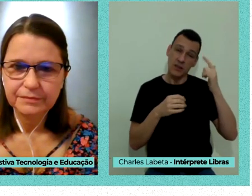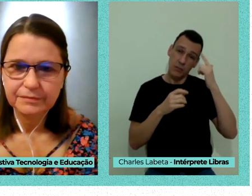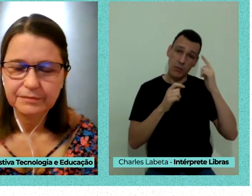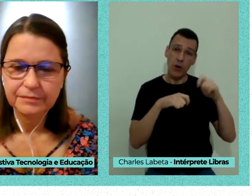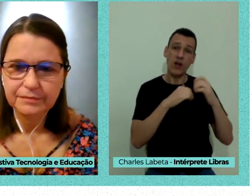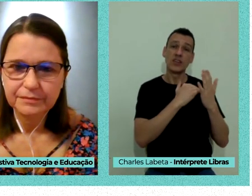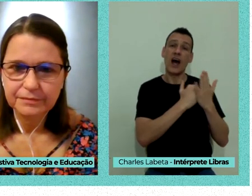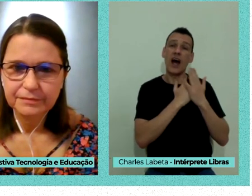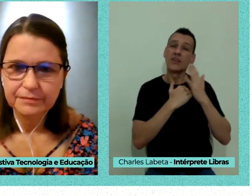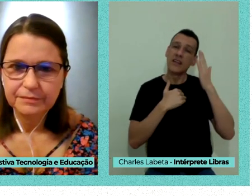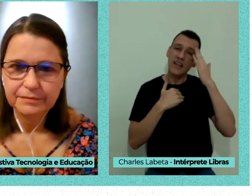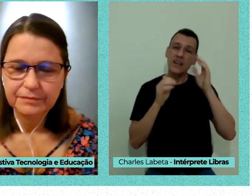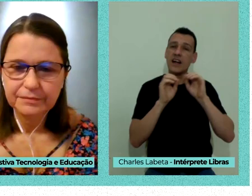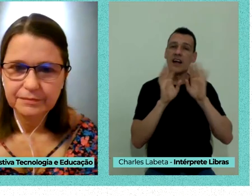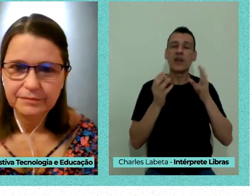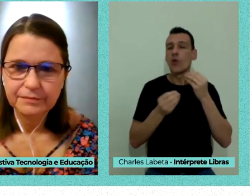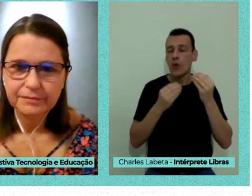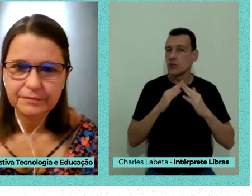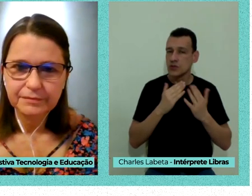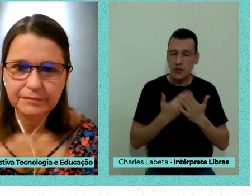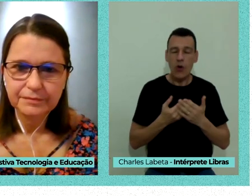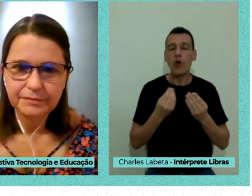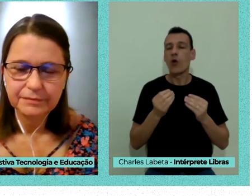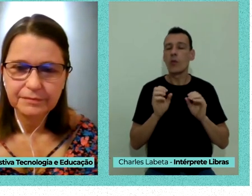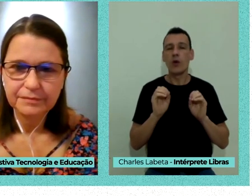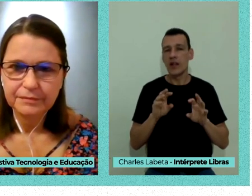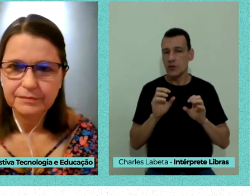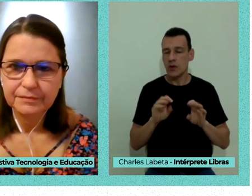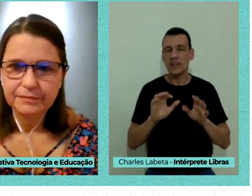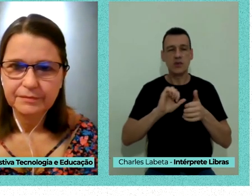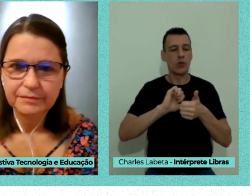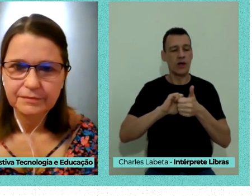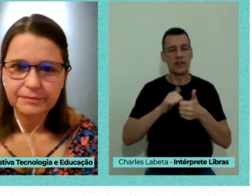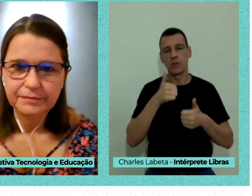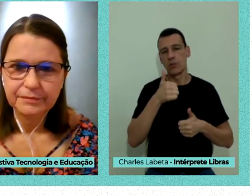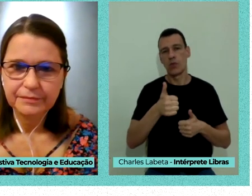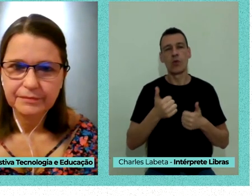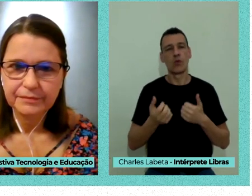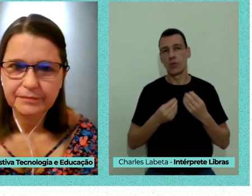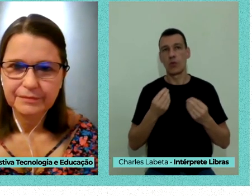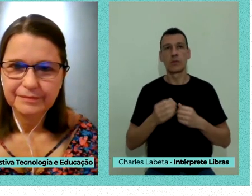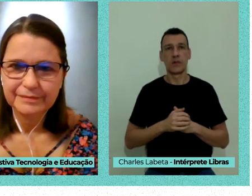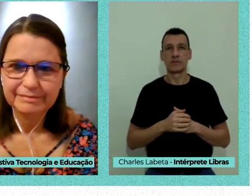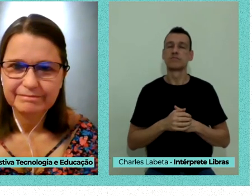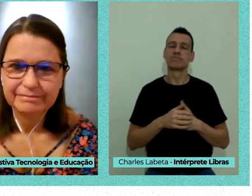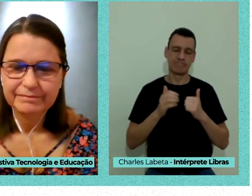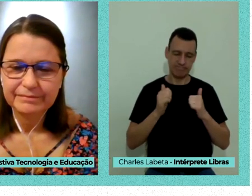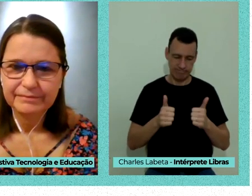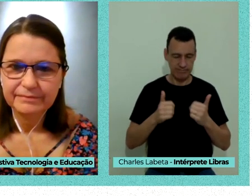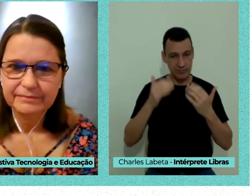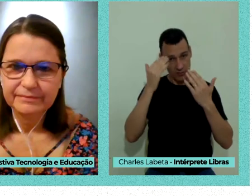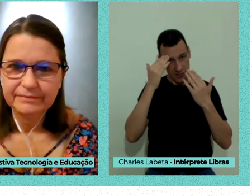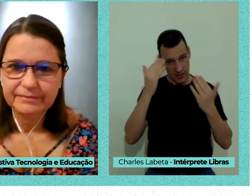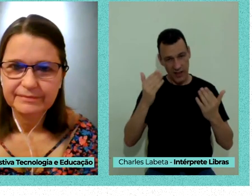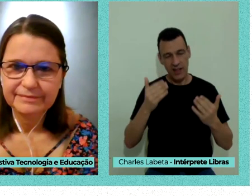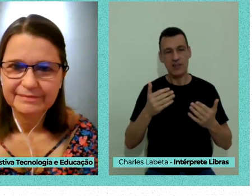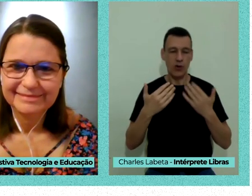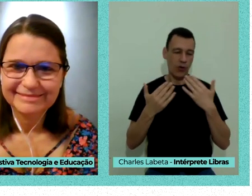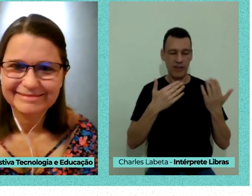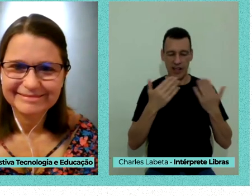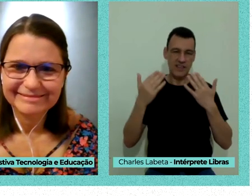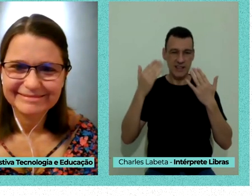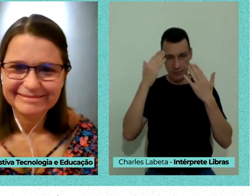construir essa educação que seja, de fato, de qualidade. É isso. Muito obrigada por essa conversação, por